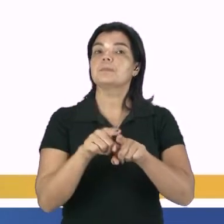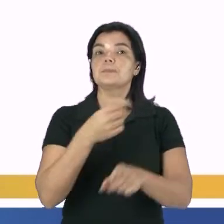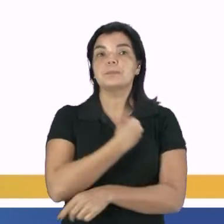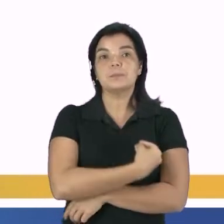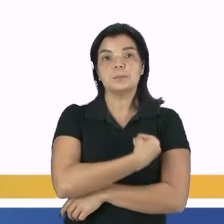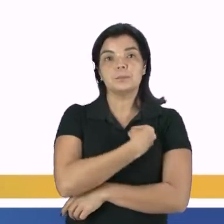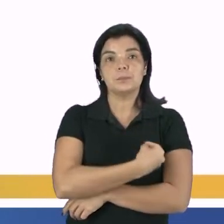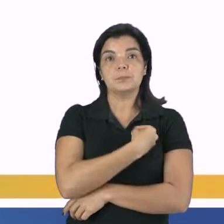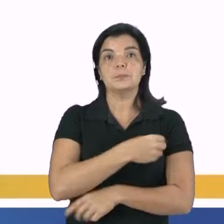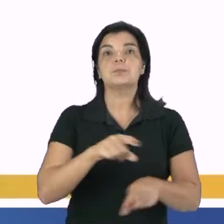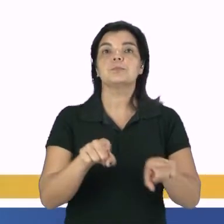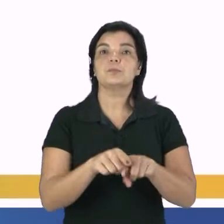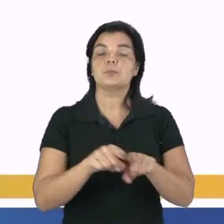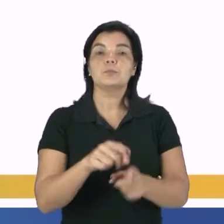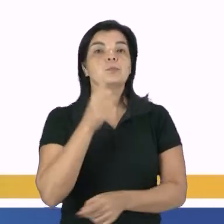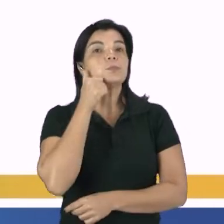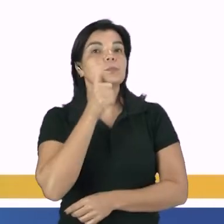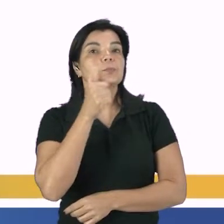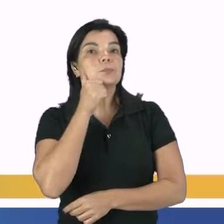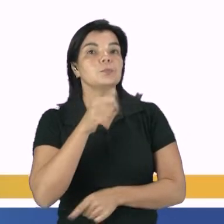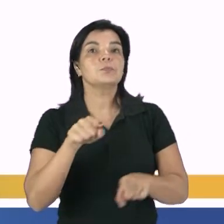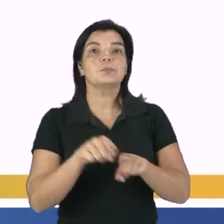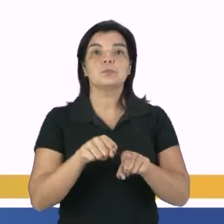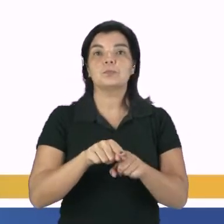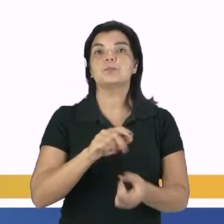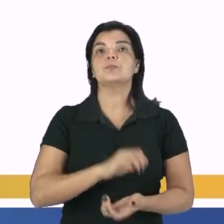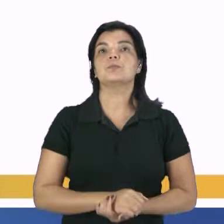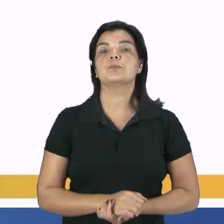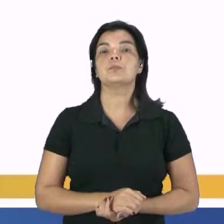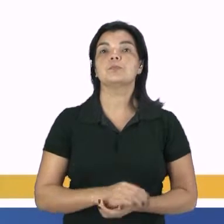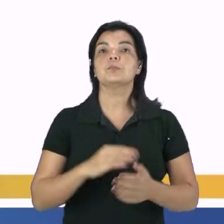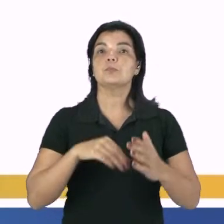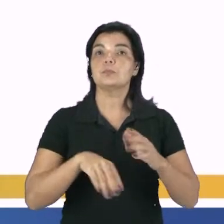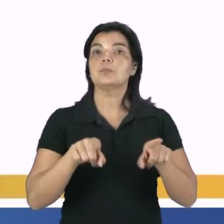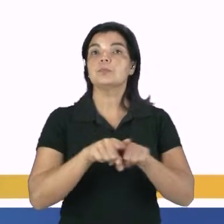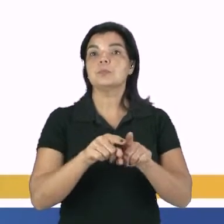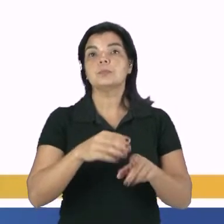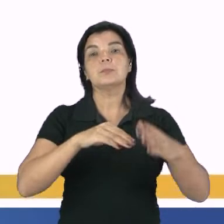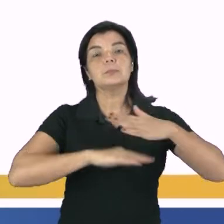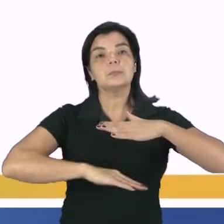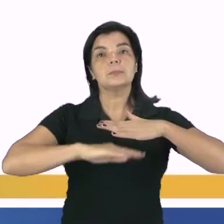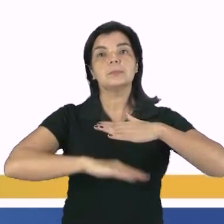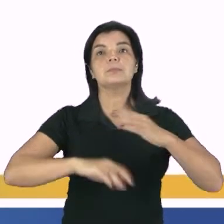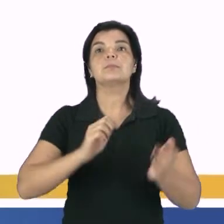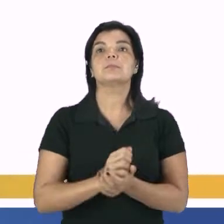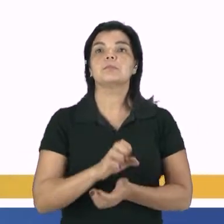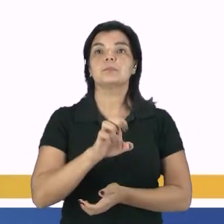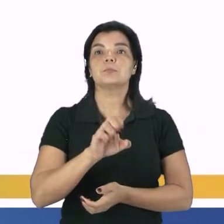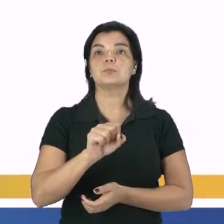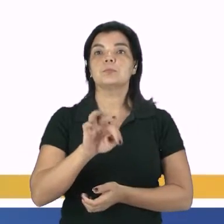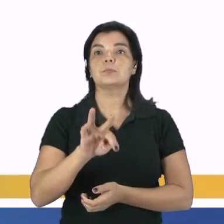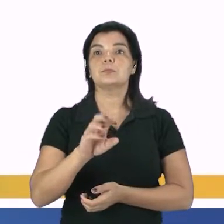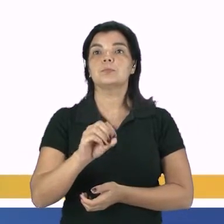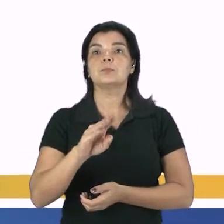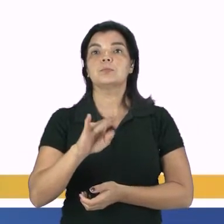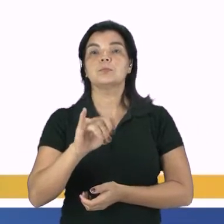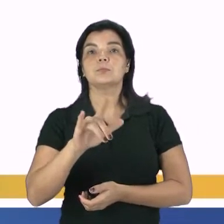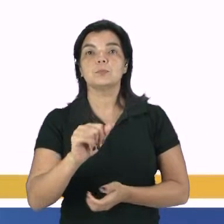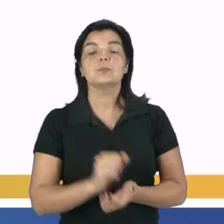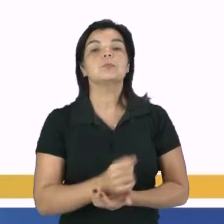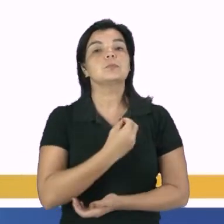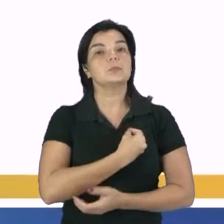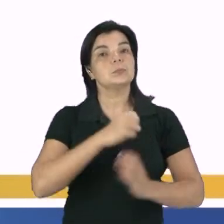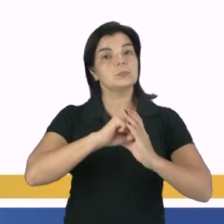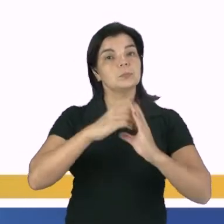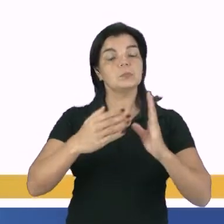presença do estróbilo feminino e mais abaixo do estróbilo masculino. O estróbilo feminino ele é caracterizado por ser